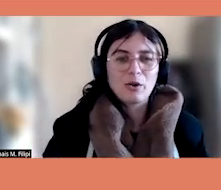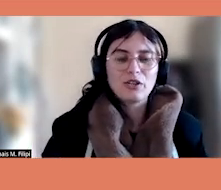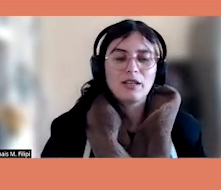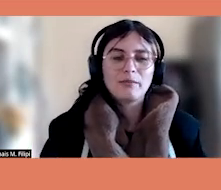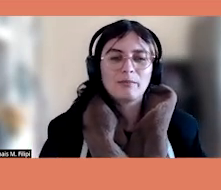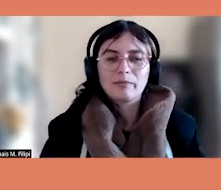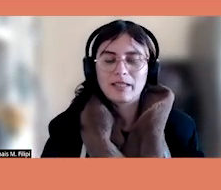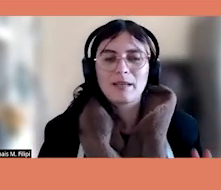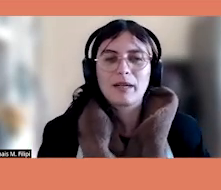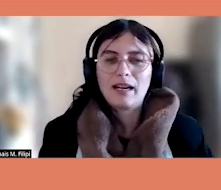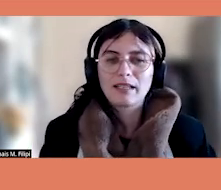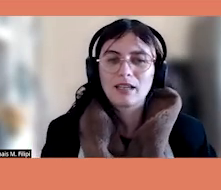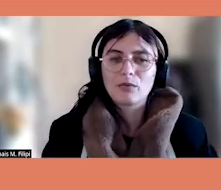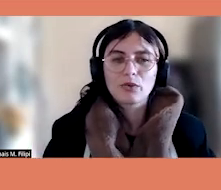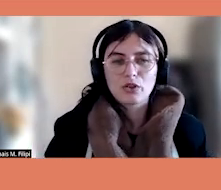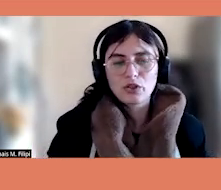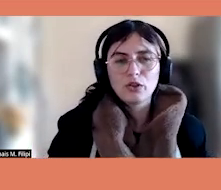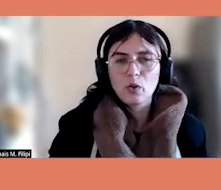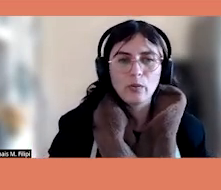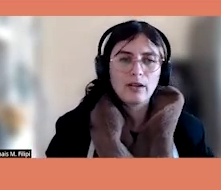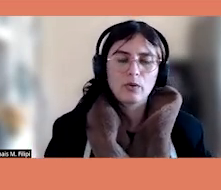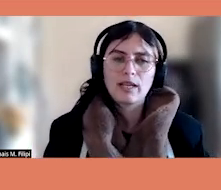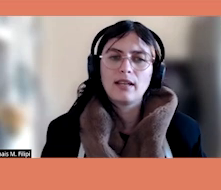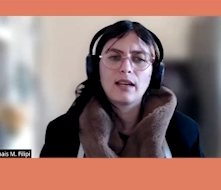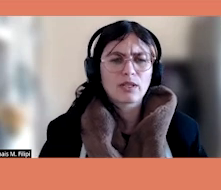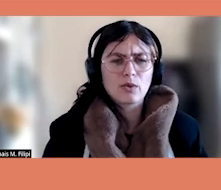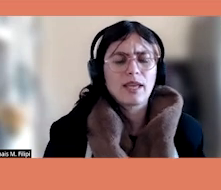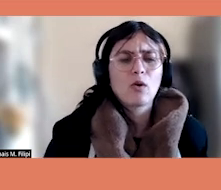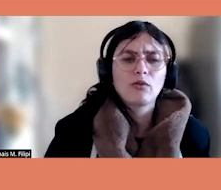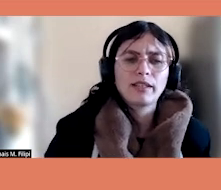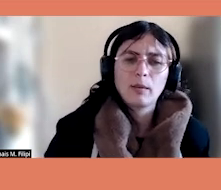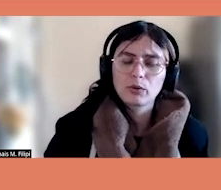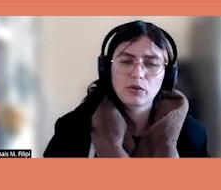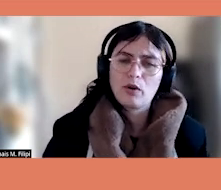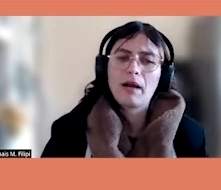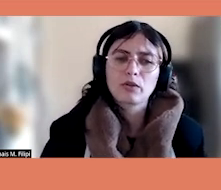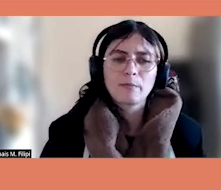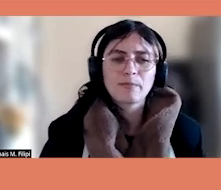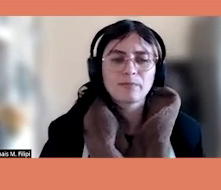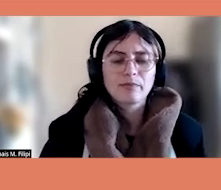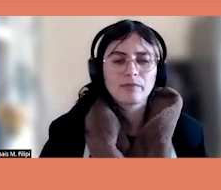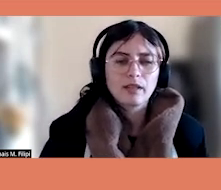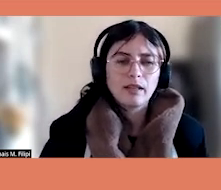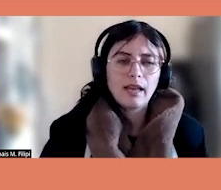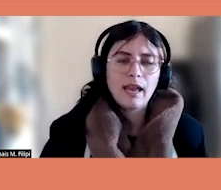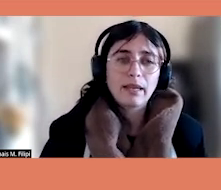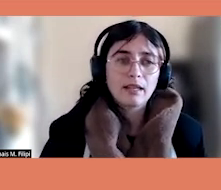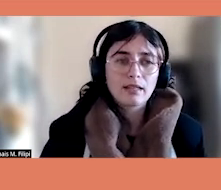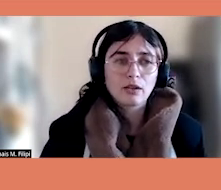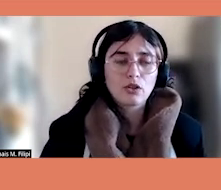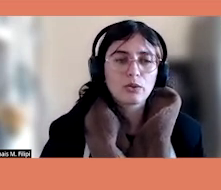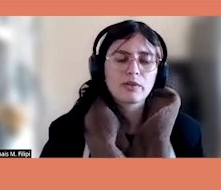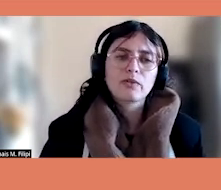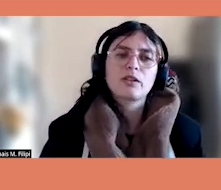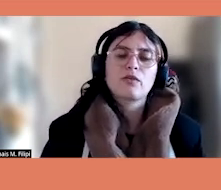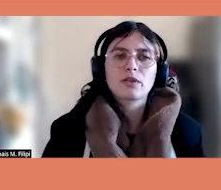você pode trazer para lá arquivos GeoJSON e ele consegue ler, você consegue converter para outros formatos. É bem